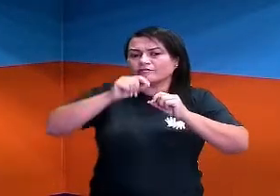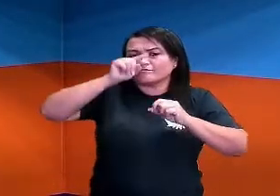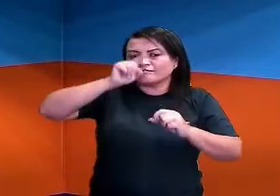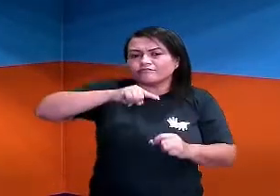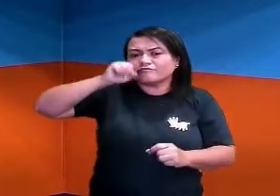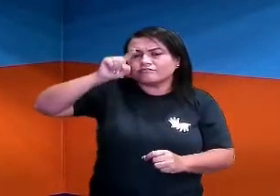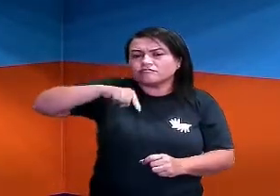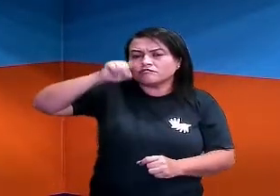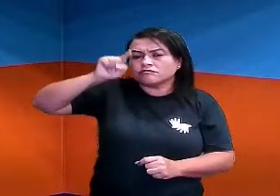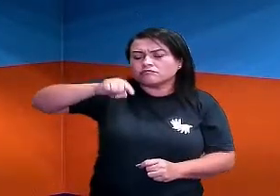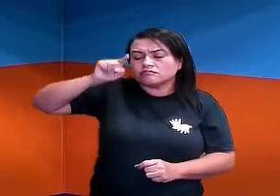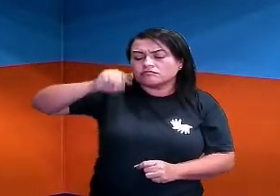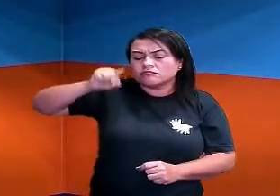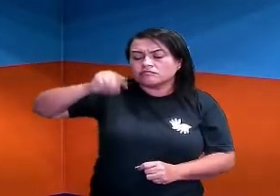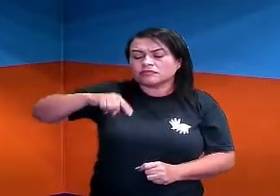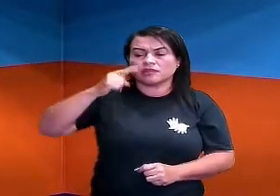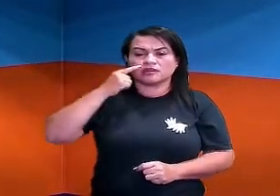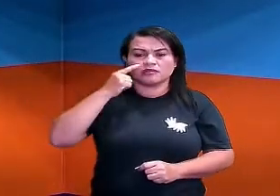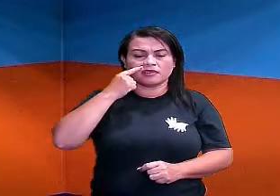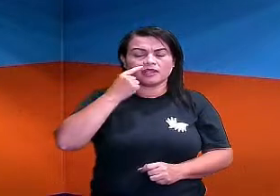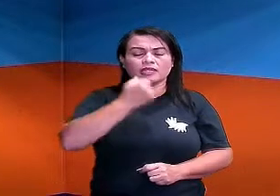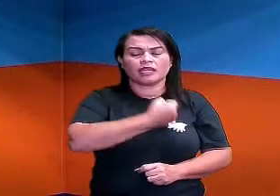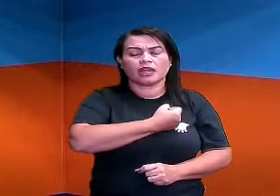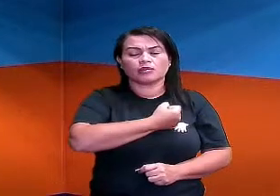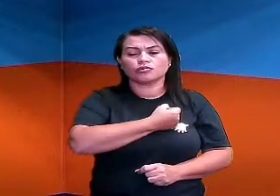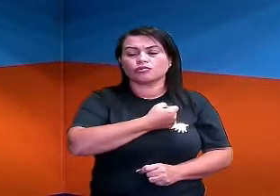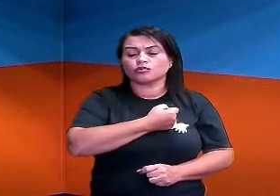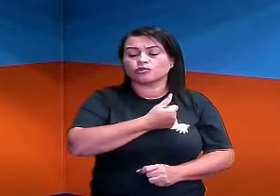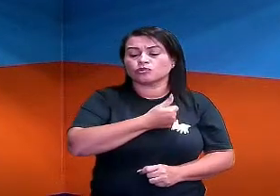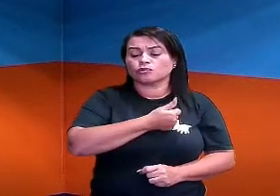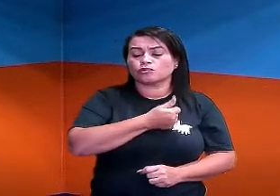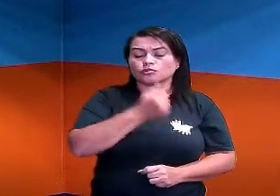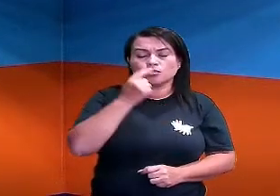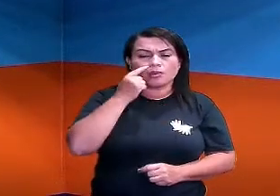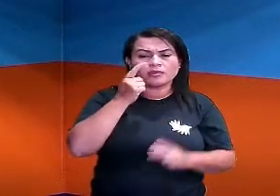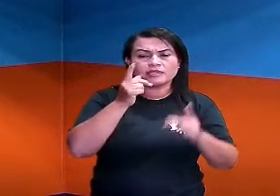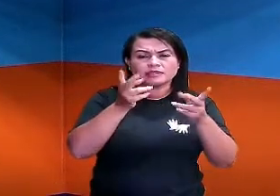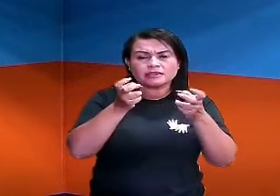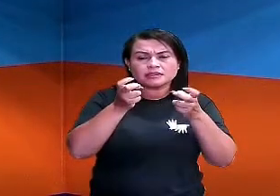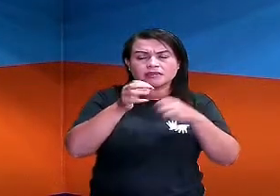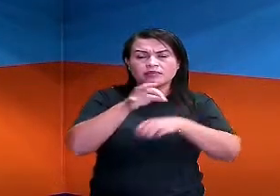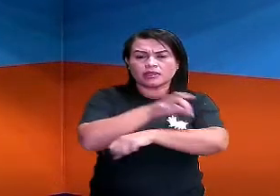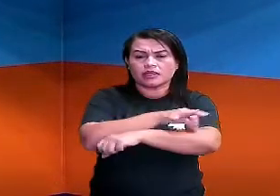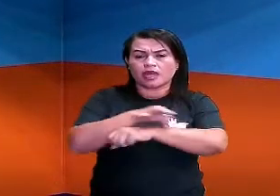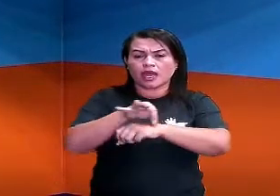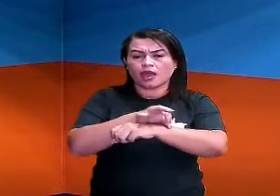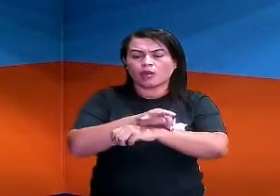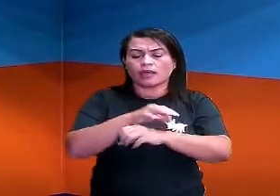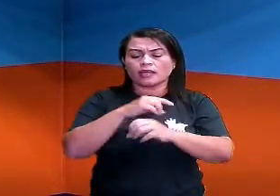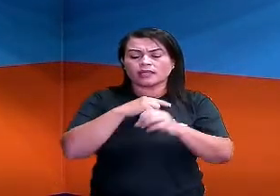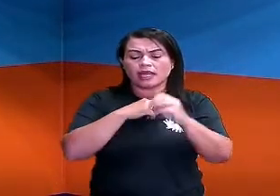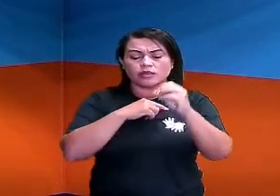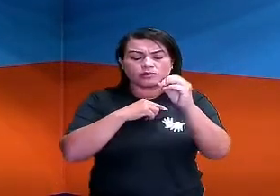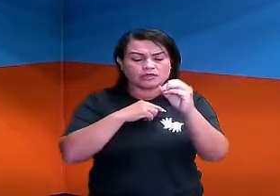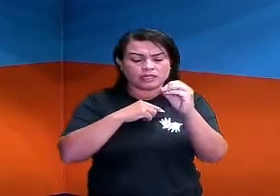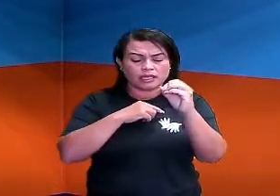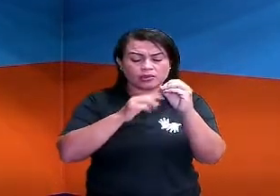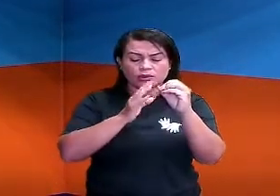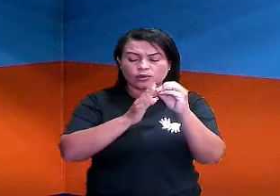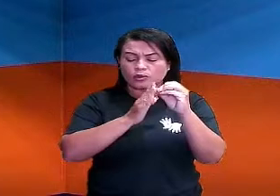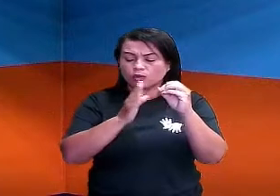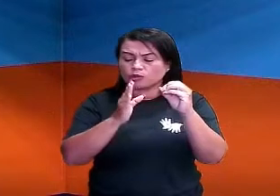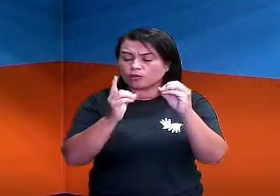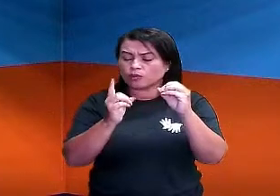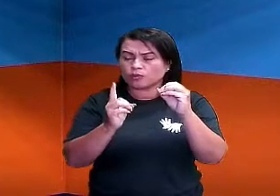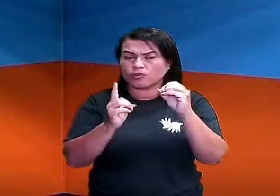tracinhos que a gente vê entre os números. Se você olhar na réguazinha na sua casa, entre o 0 e